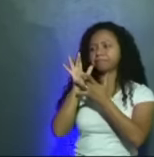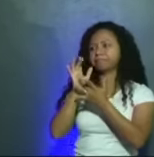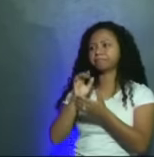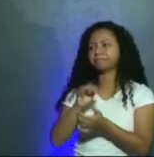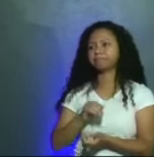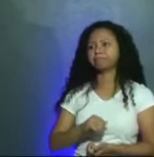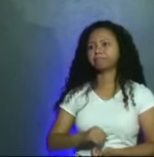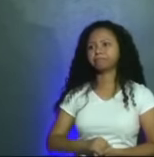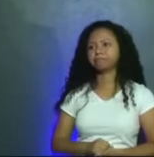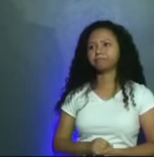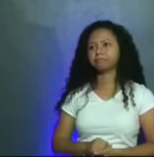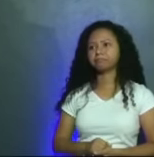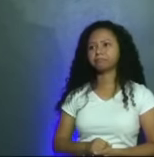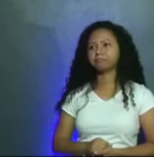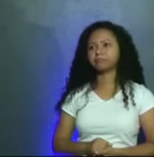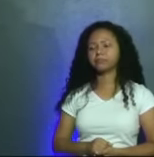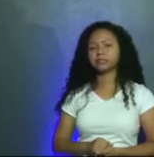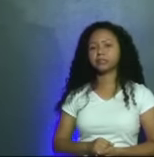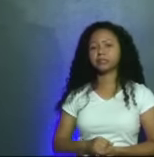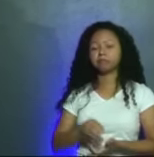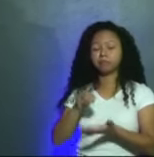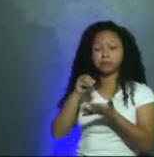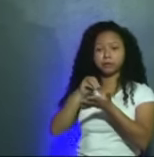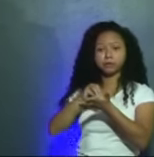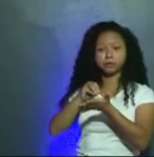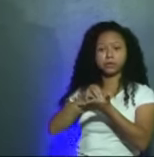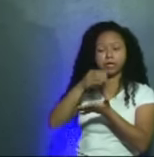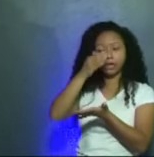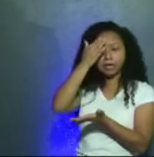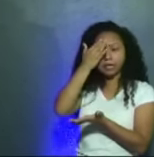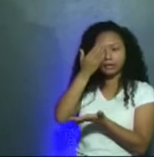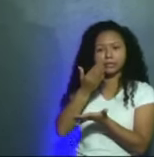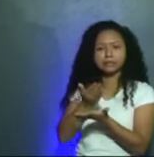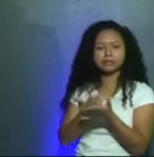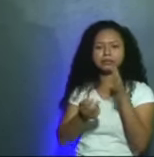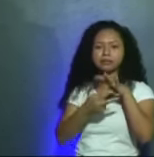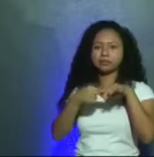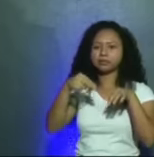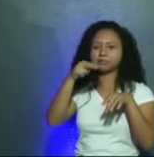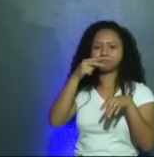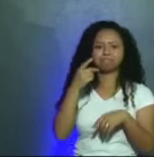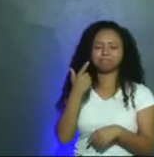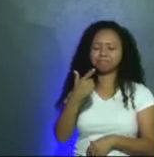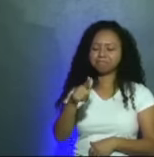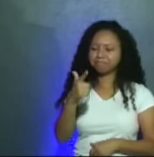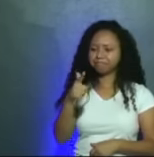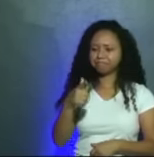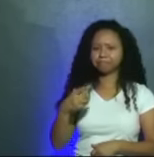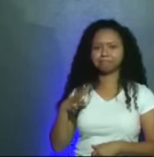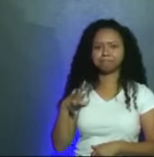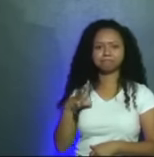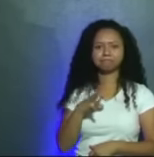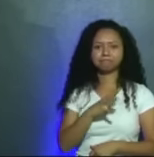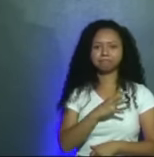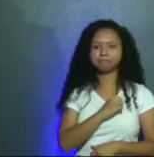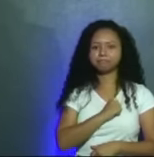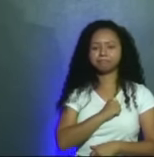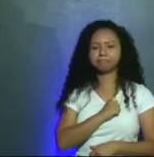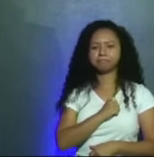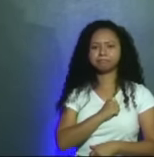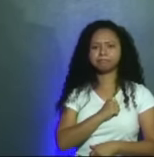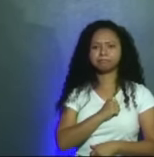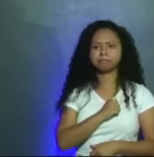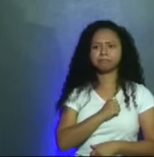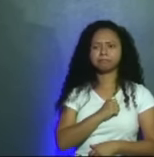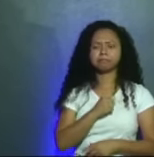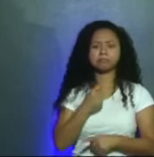Sem crermos na ressurreição de Jesus, queridos, não há salvação. Não há salvação, porque senão